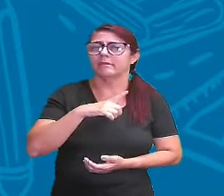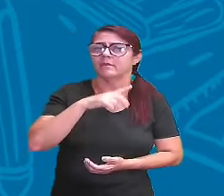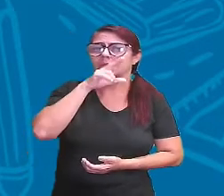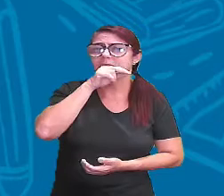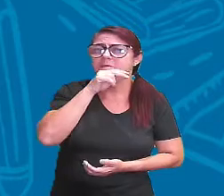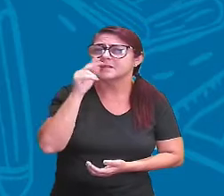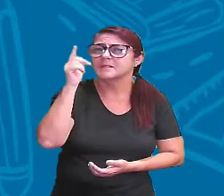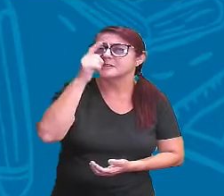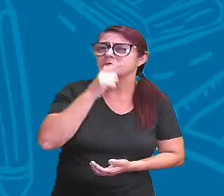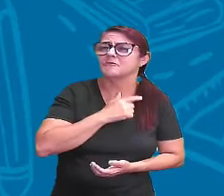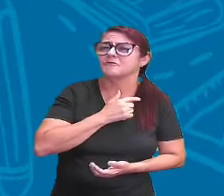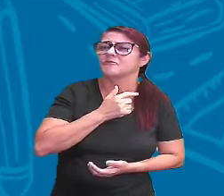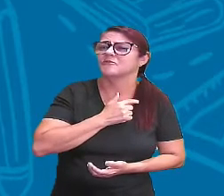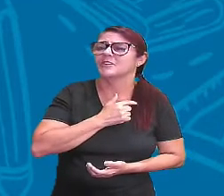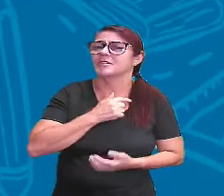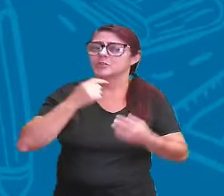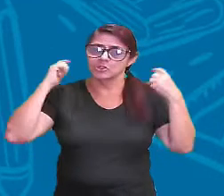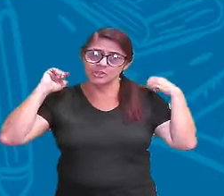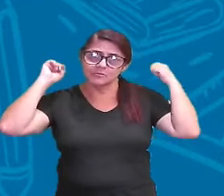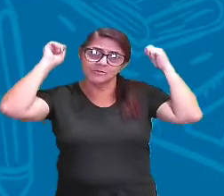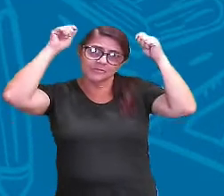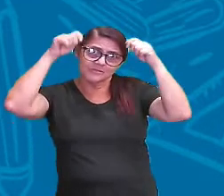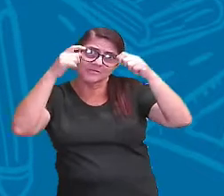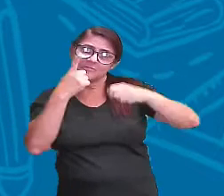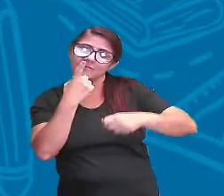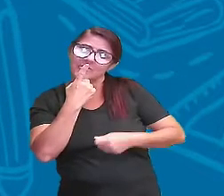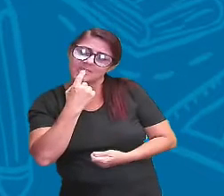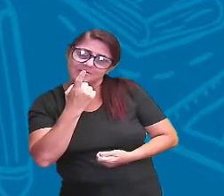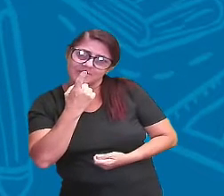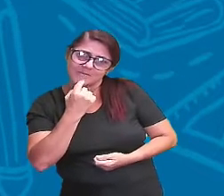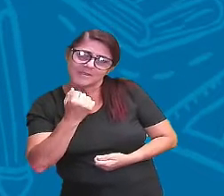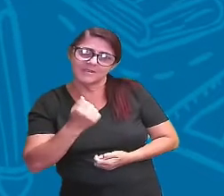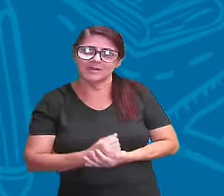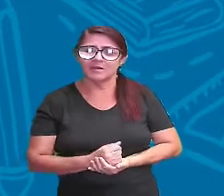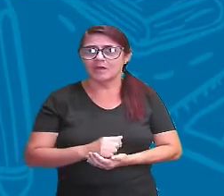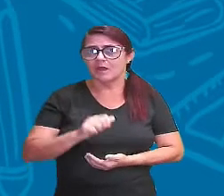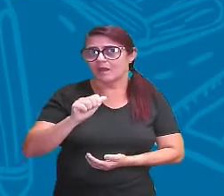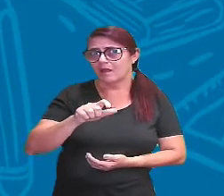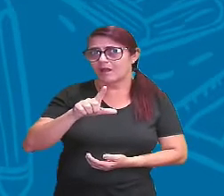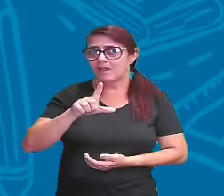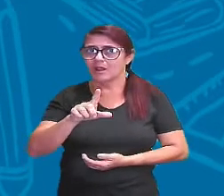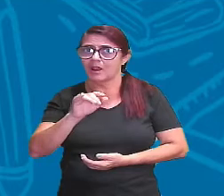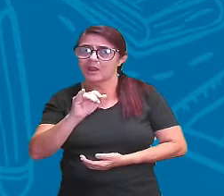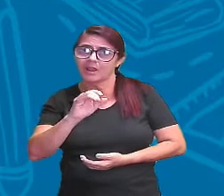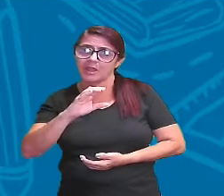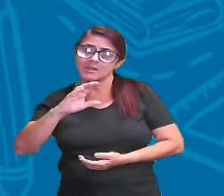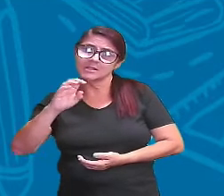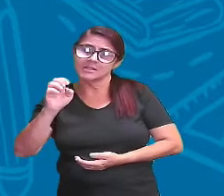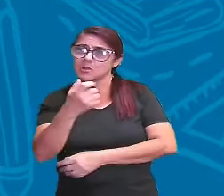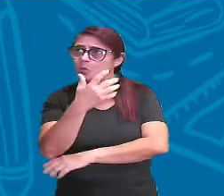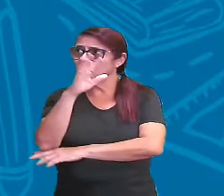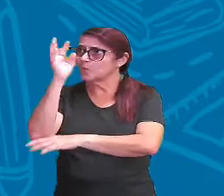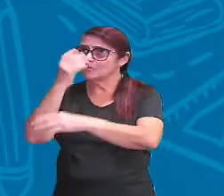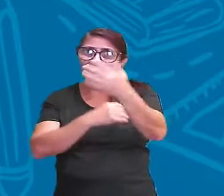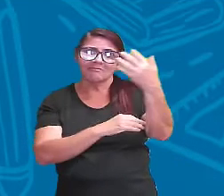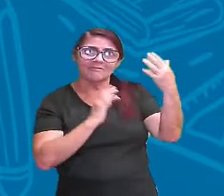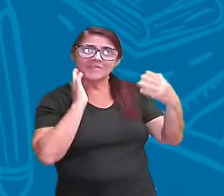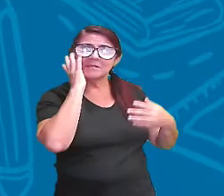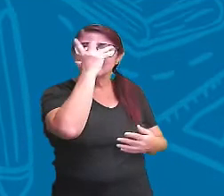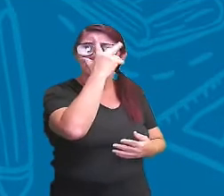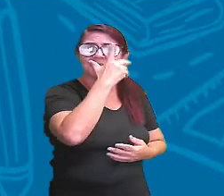feio, temos também Chapeuzinho Vermelho, Alice no País das Maravilhas. Então, aí a